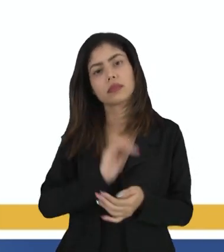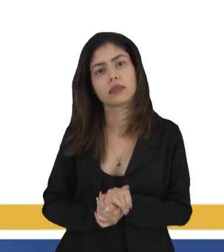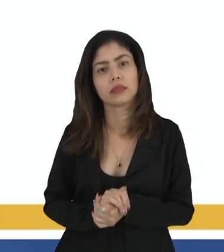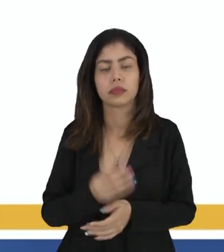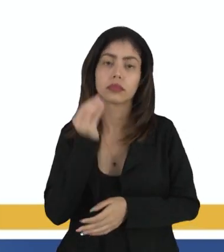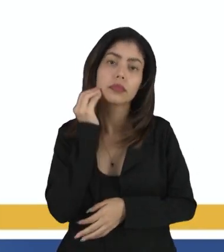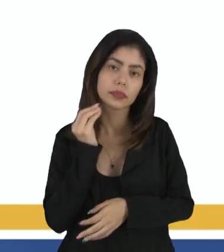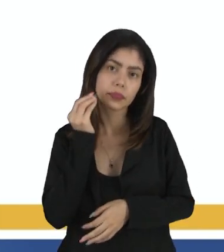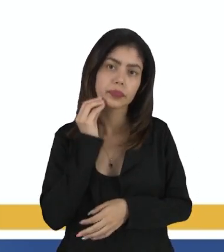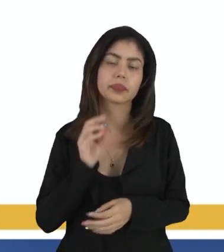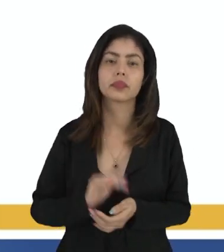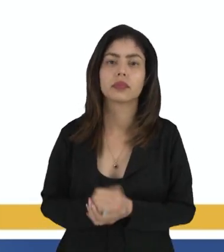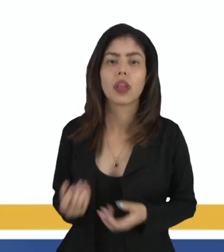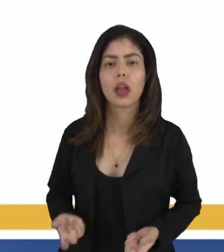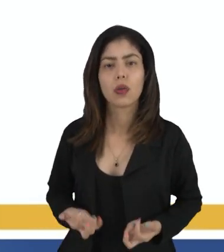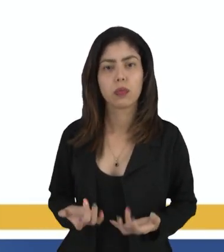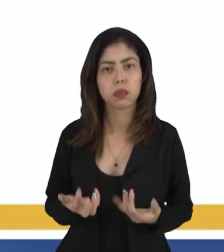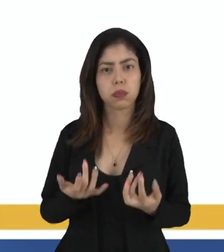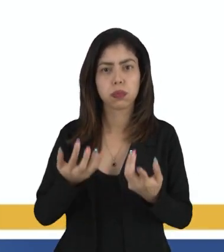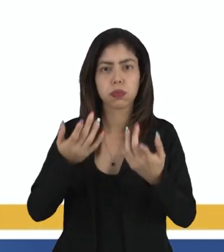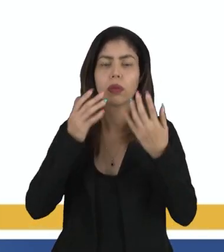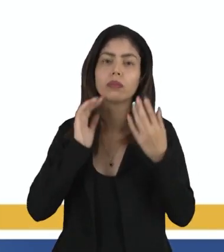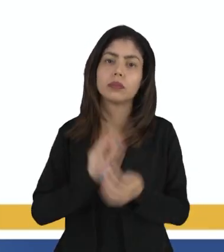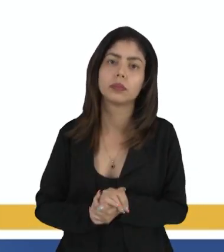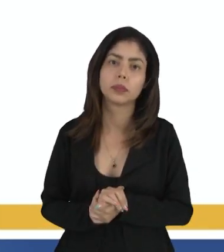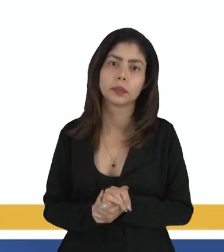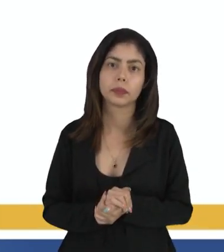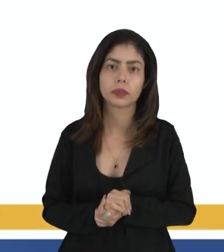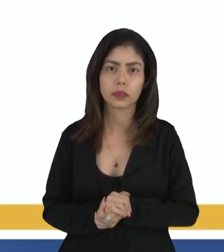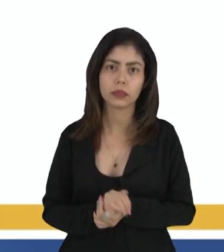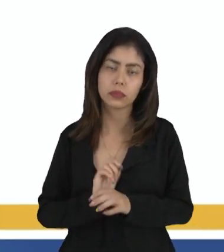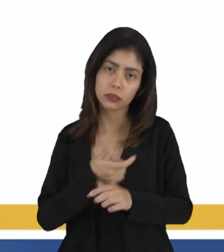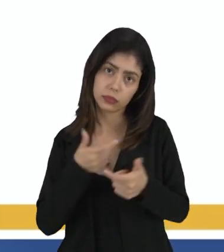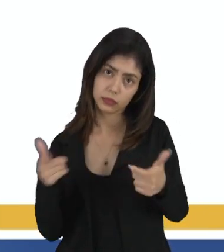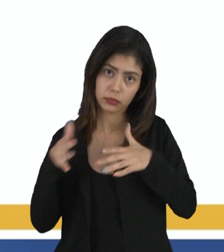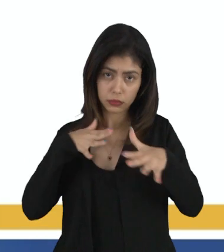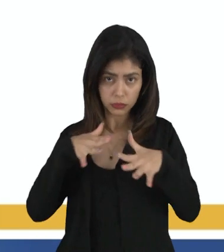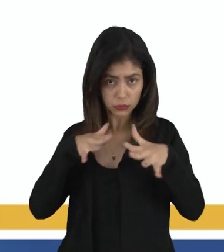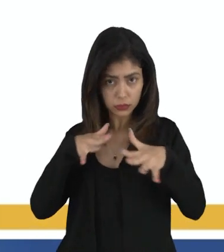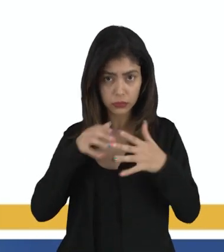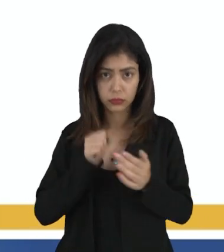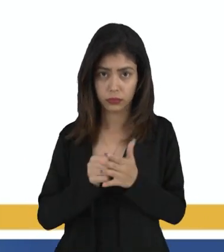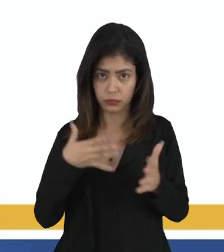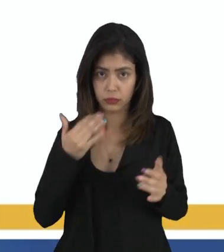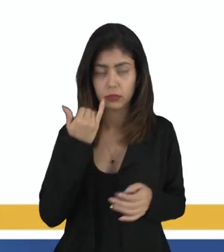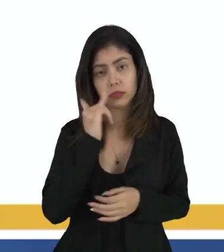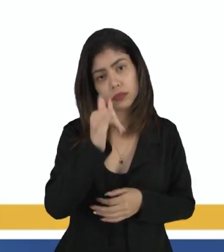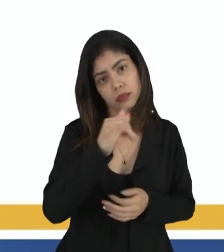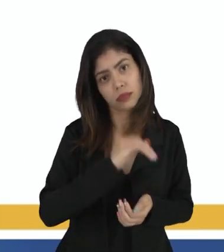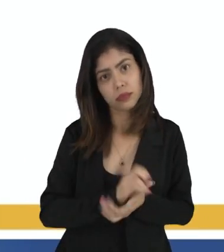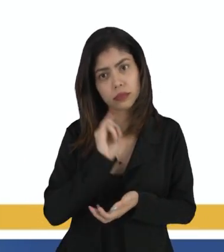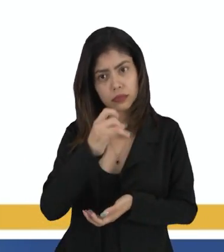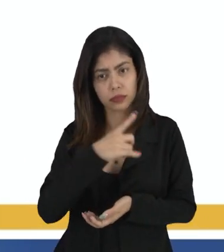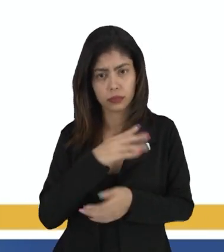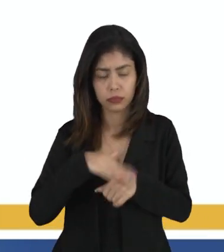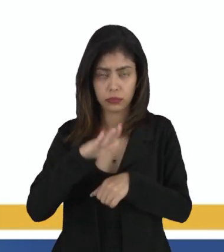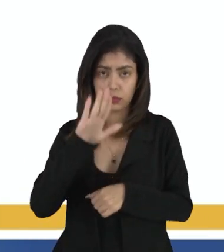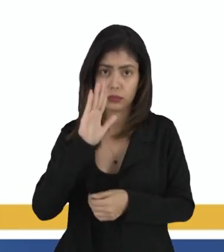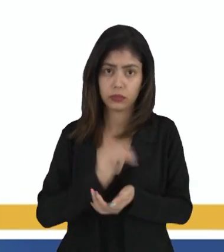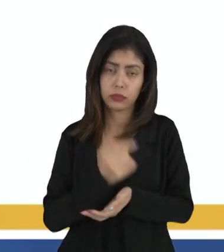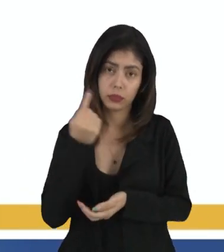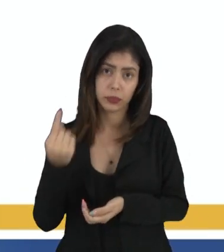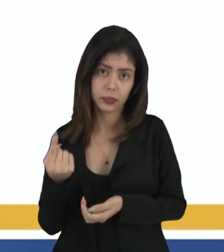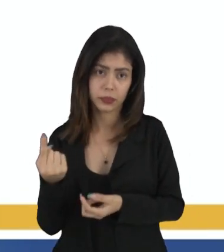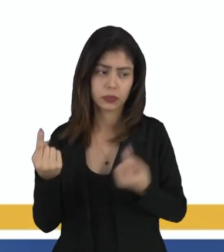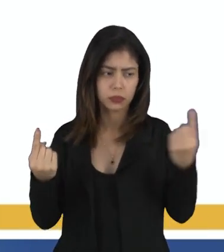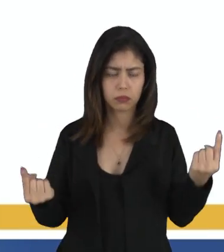a tendência é aquecer, daí a energia térmica. Então, grande vibração, muita energia. Se tem mais energia que um, vai